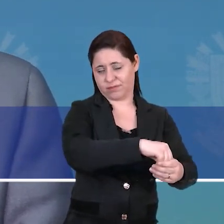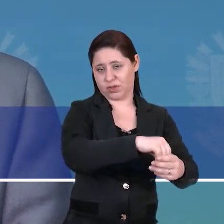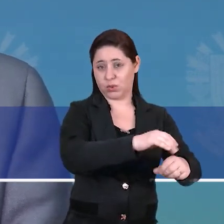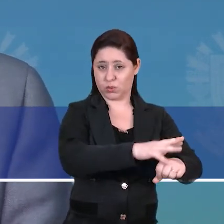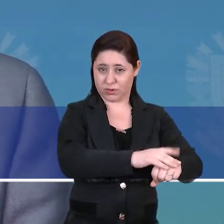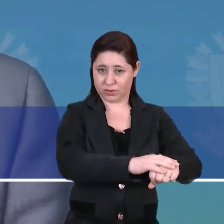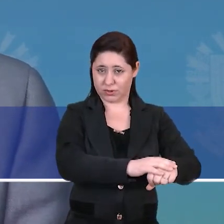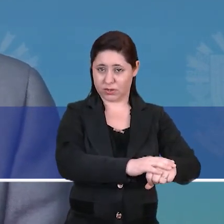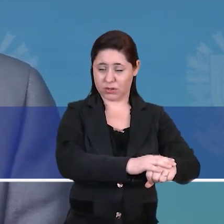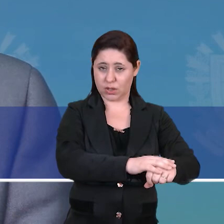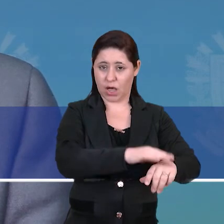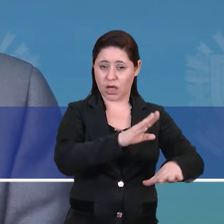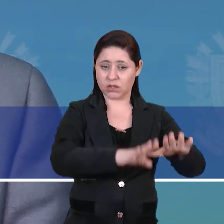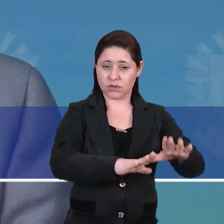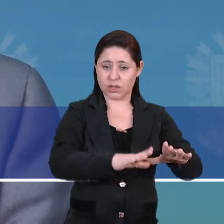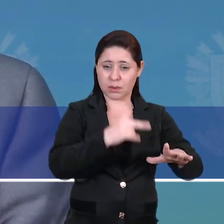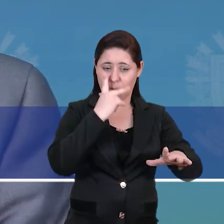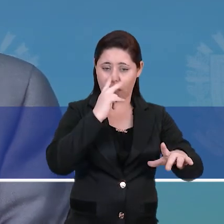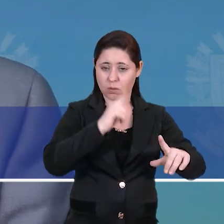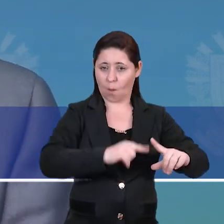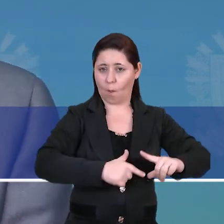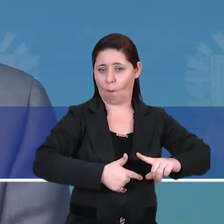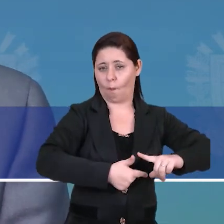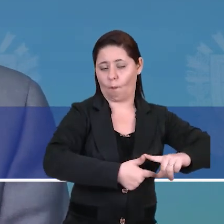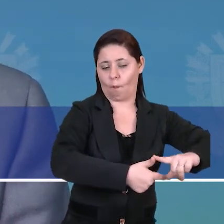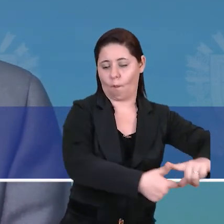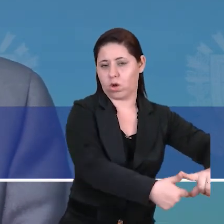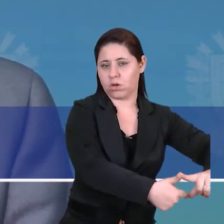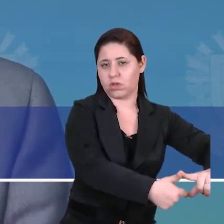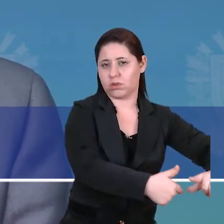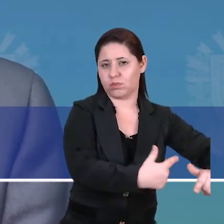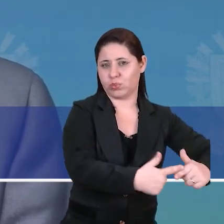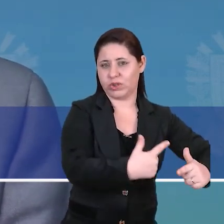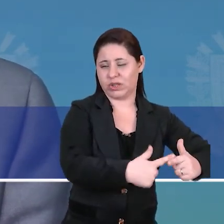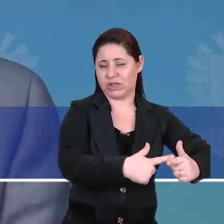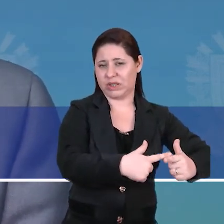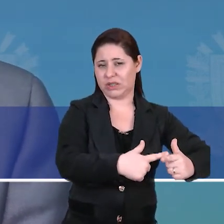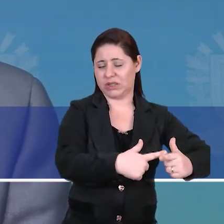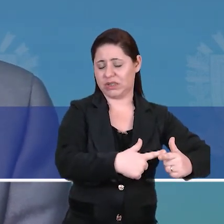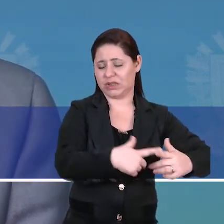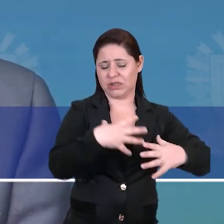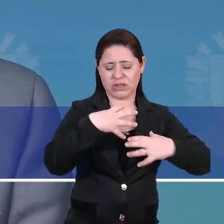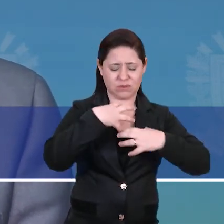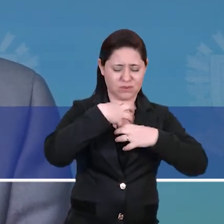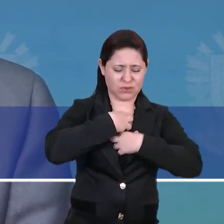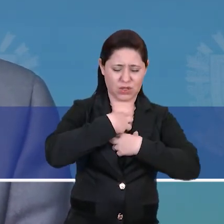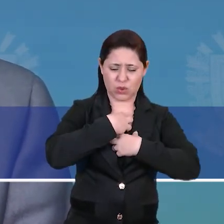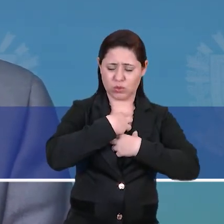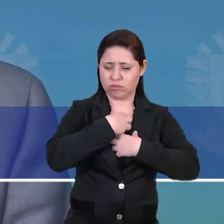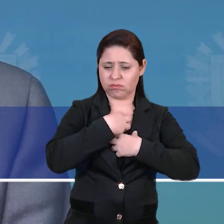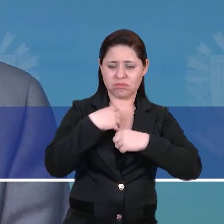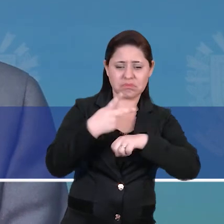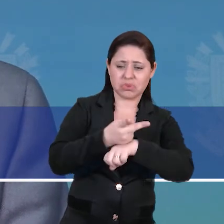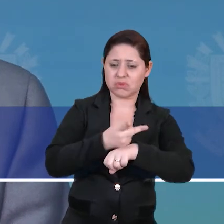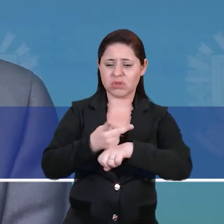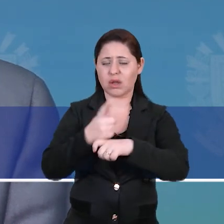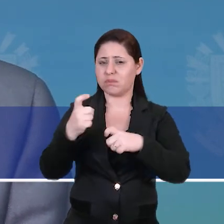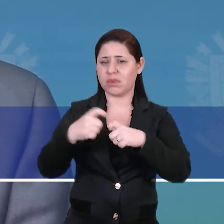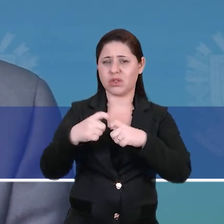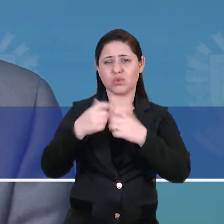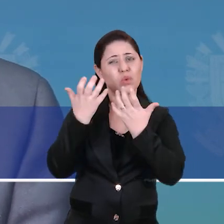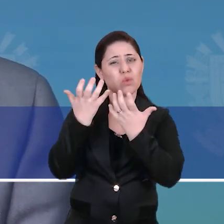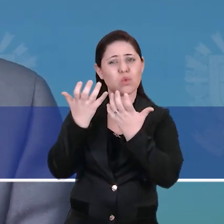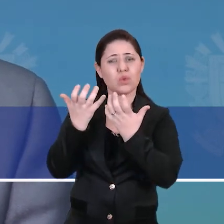vezes há o isolamento natural devido ao impacto da notícia e muitas pessoas não querem ir atrás de médicos,